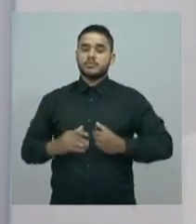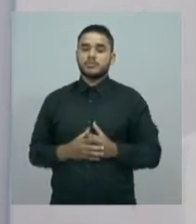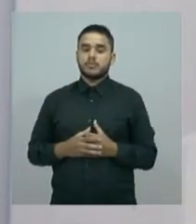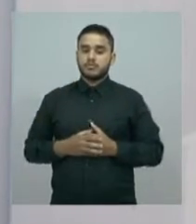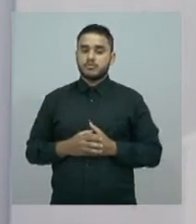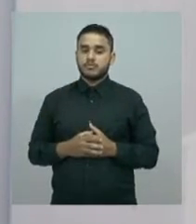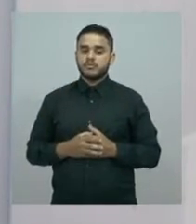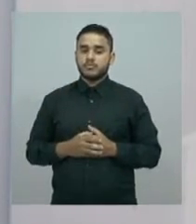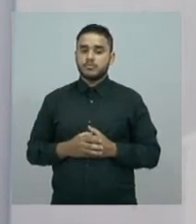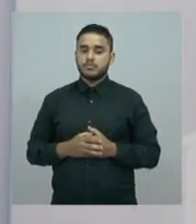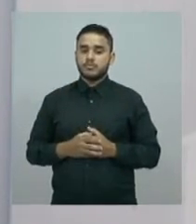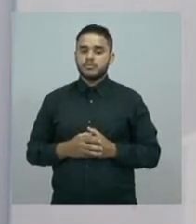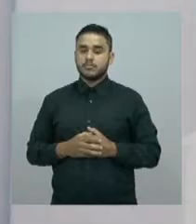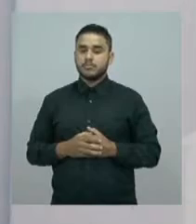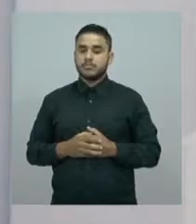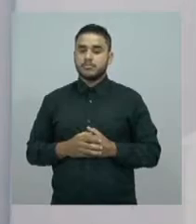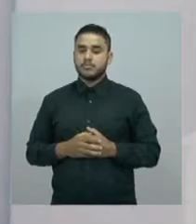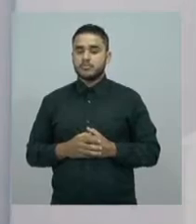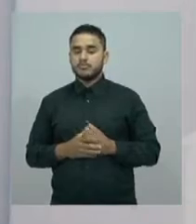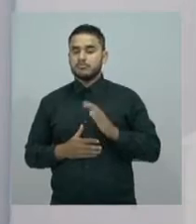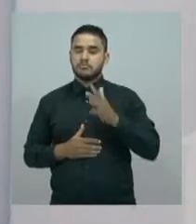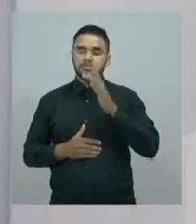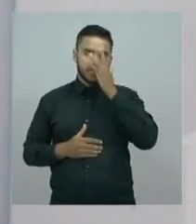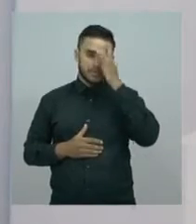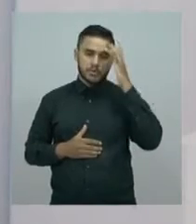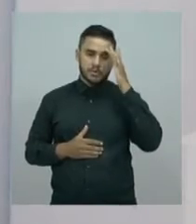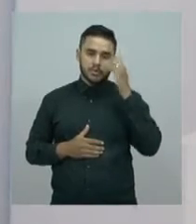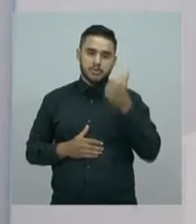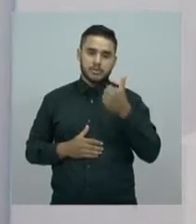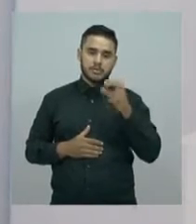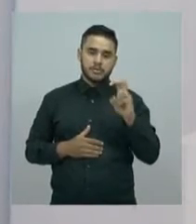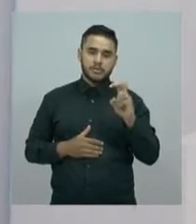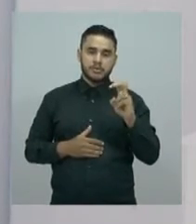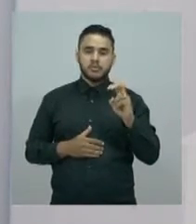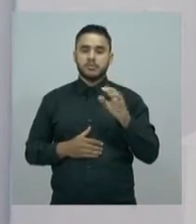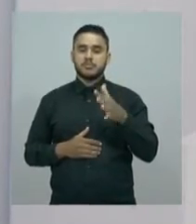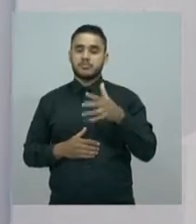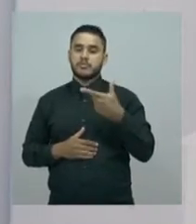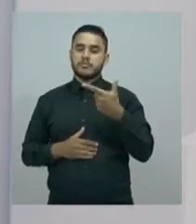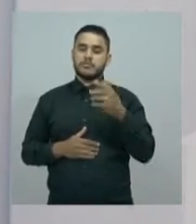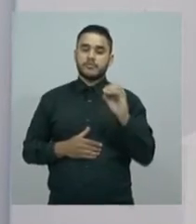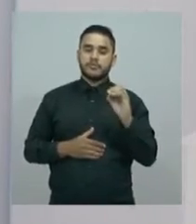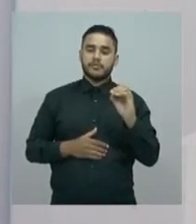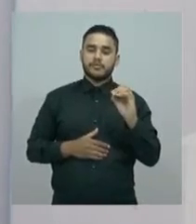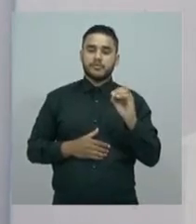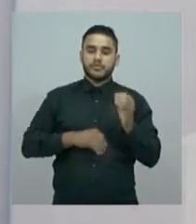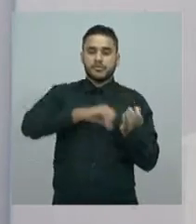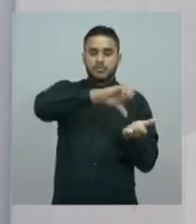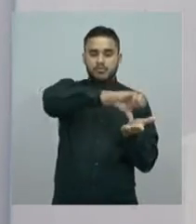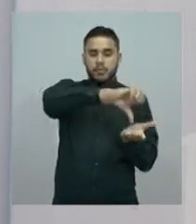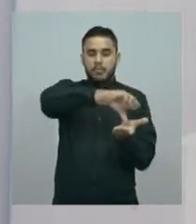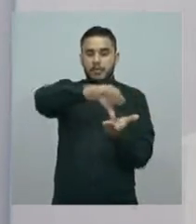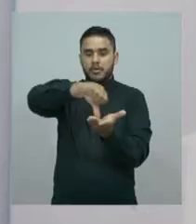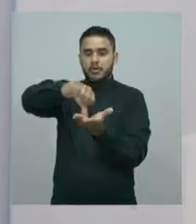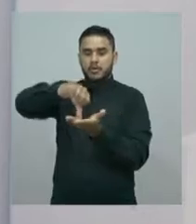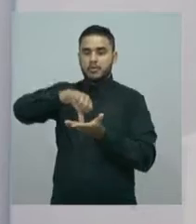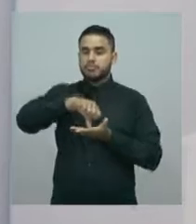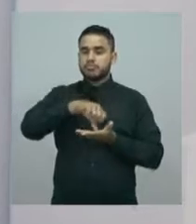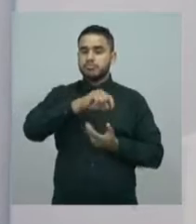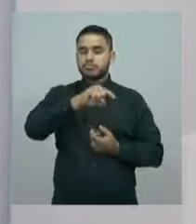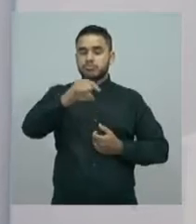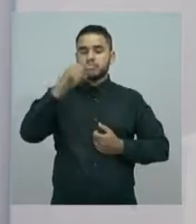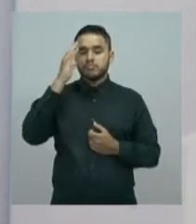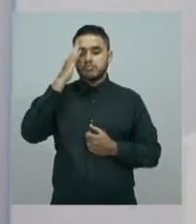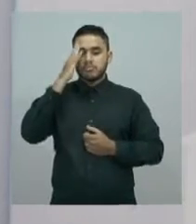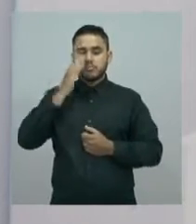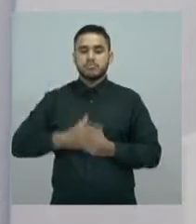né? Então, tem uma média de 15 a 20 mediadores em cada núcleo. Mas eles